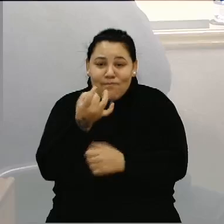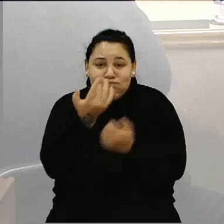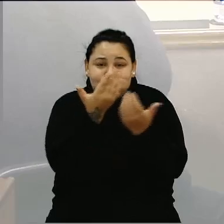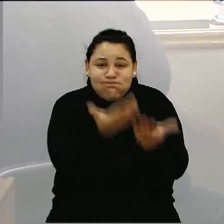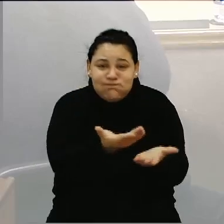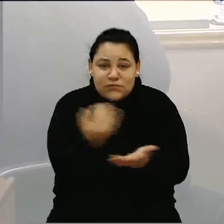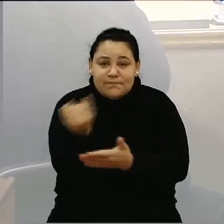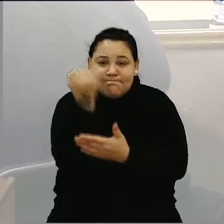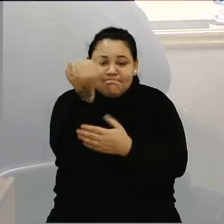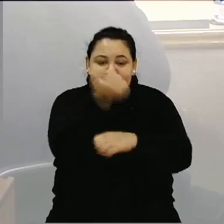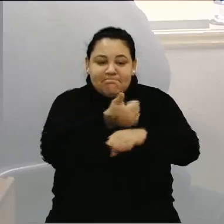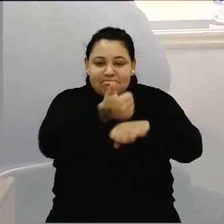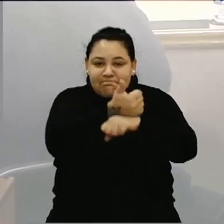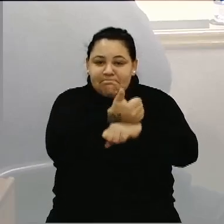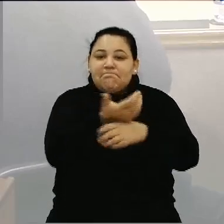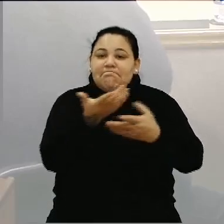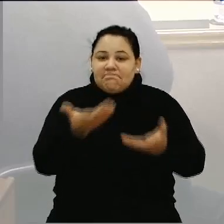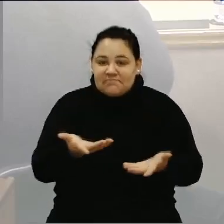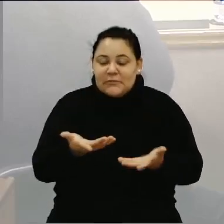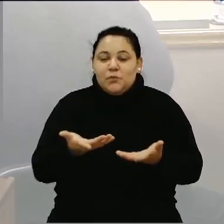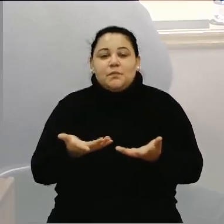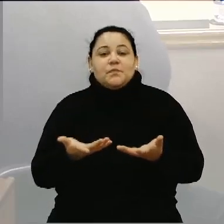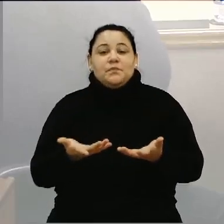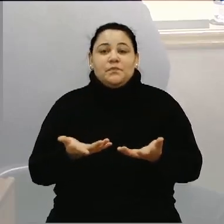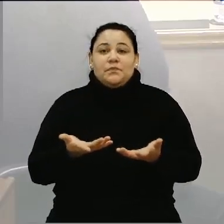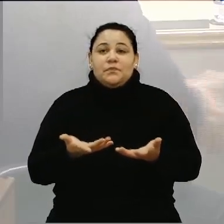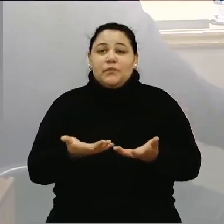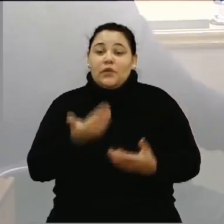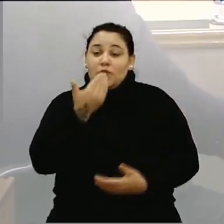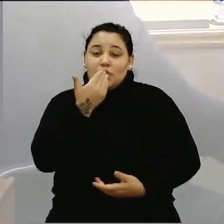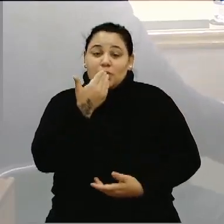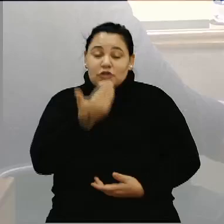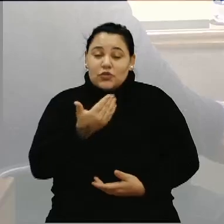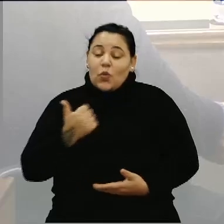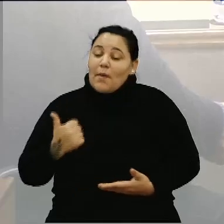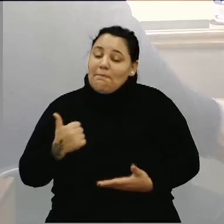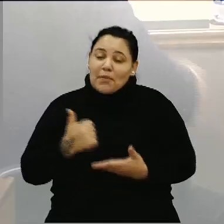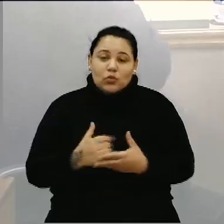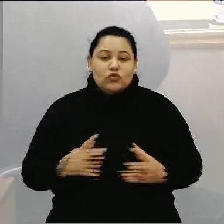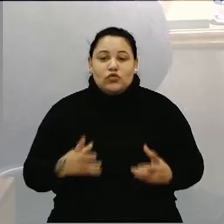esses profissionais. Então, peço apoio de